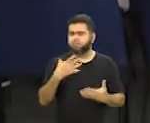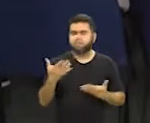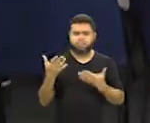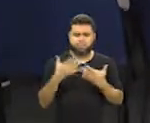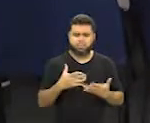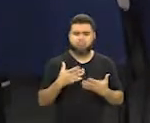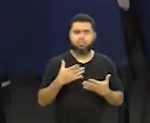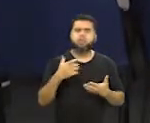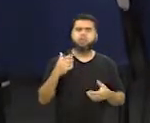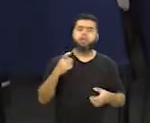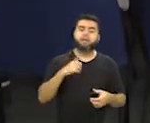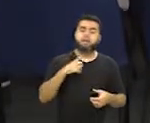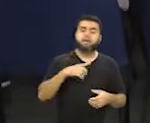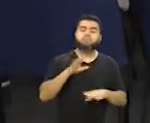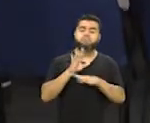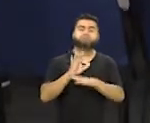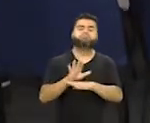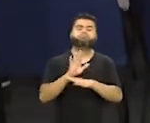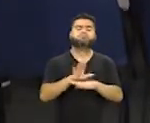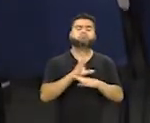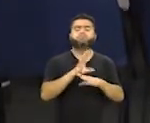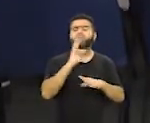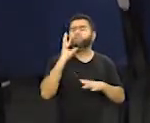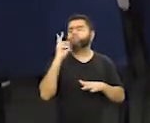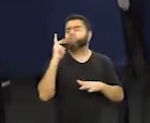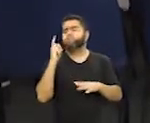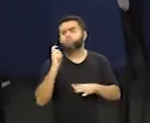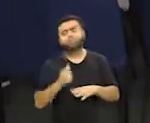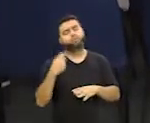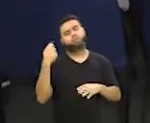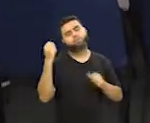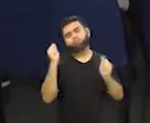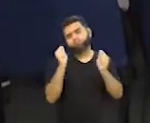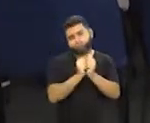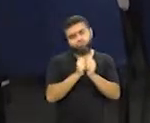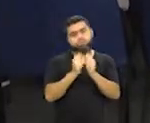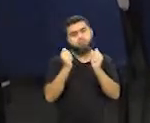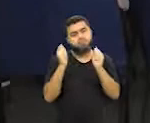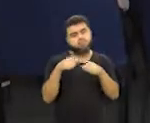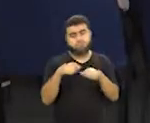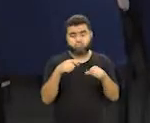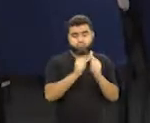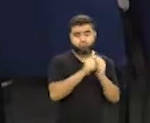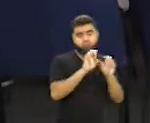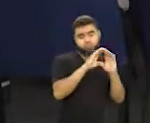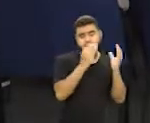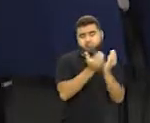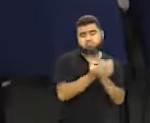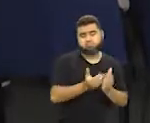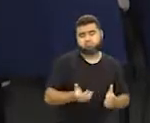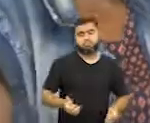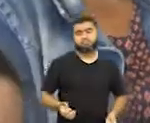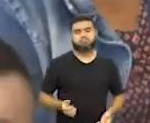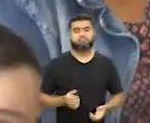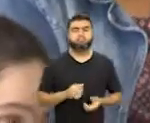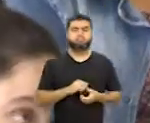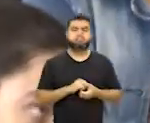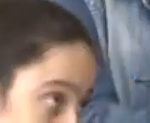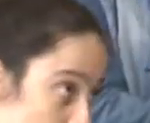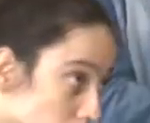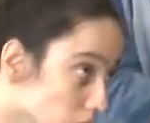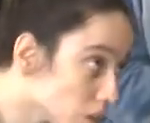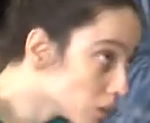muito atendidos dentro de tudo aquilo que podemos fazer junto com a comunidade.